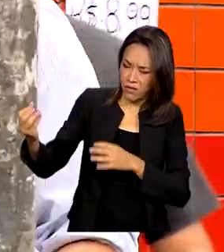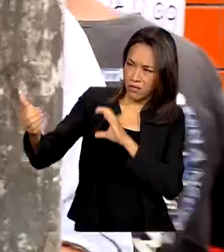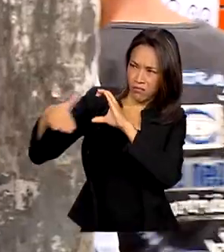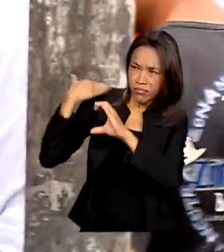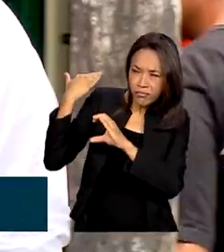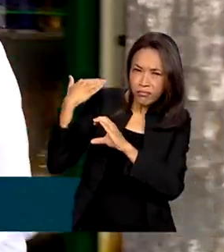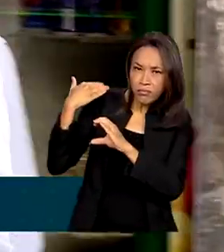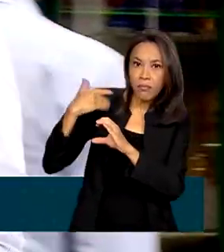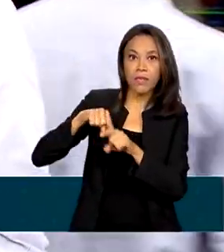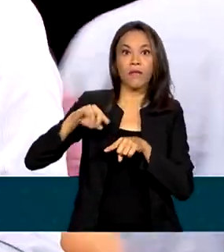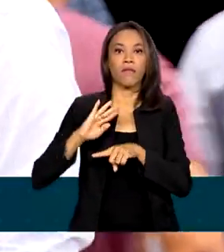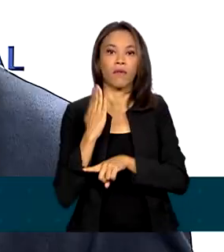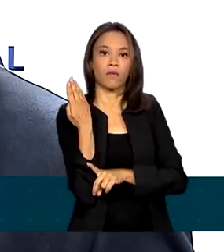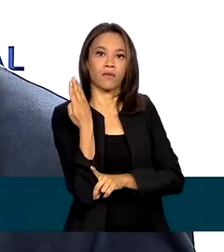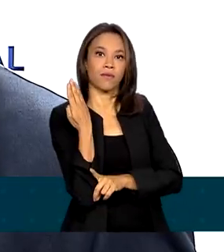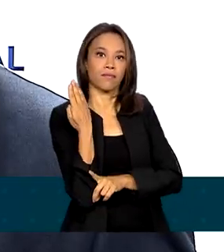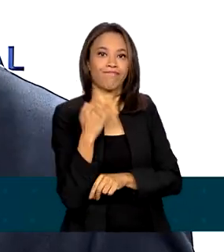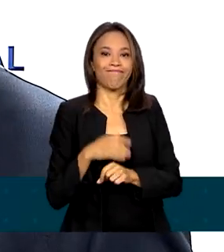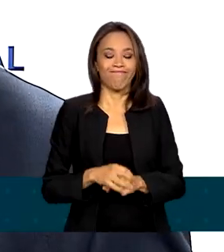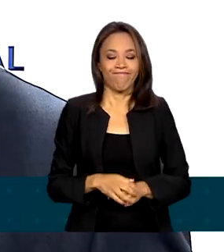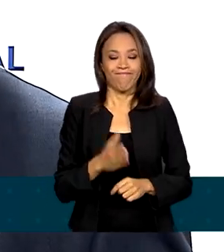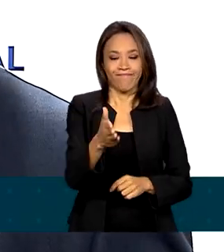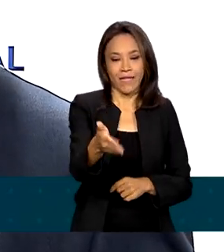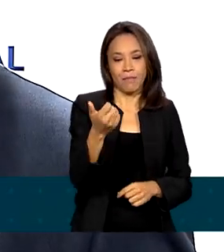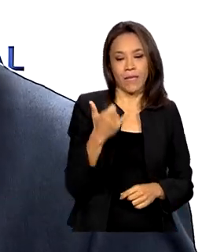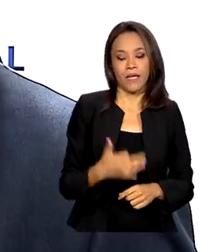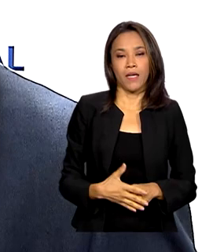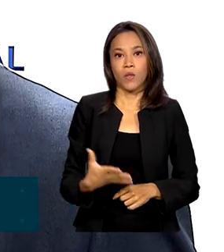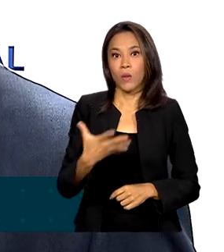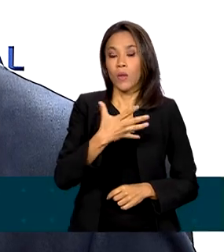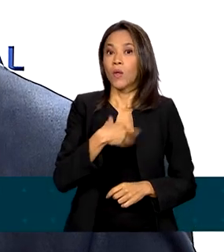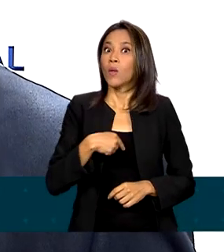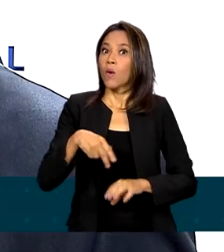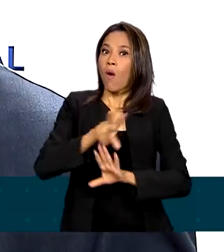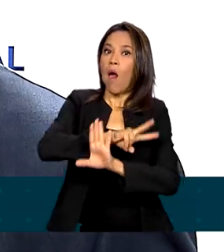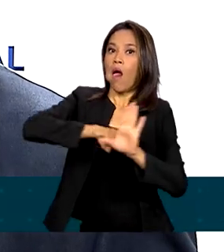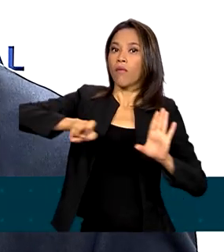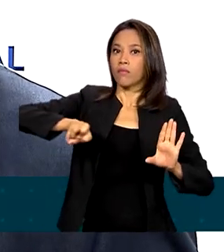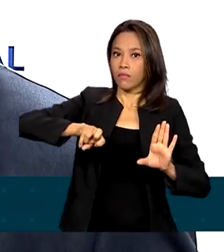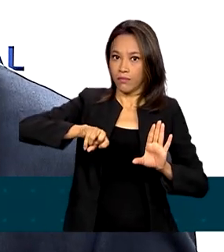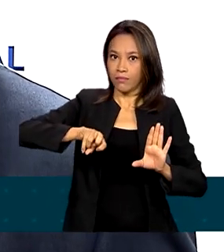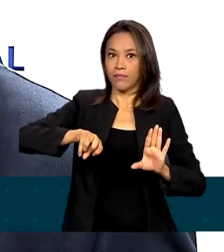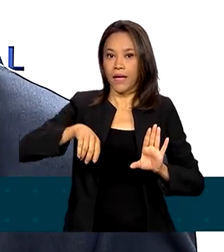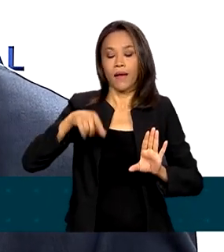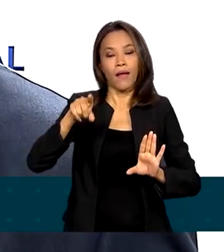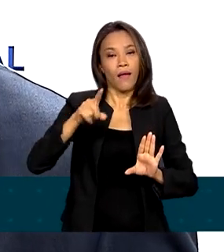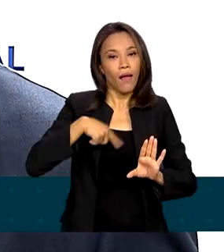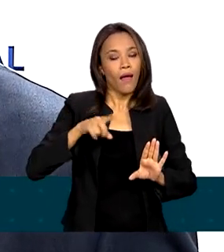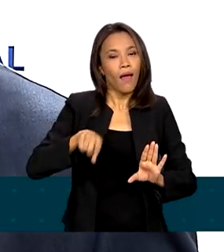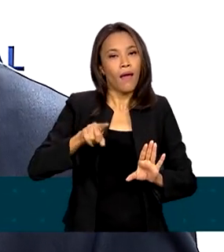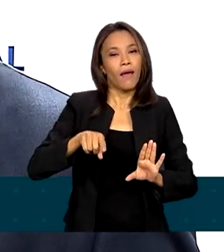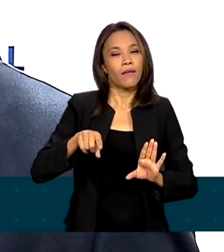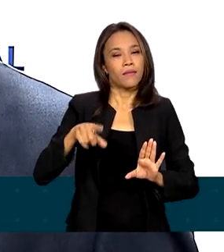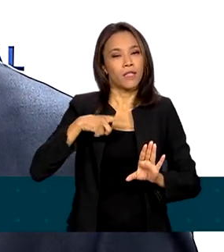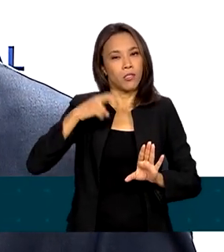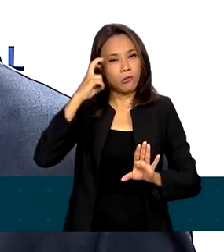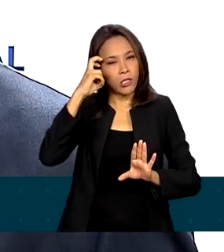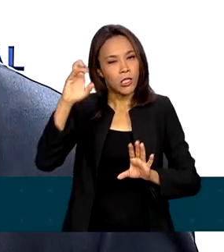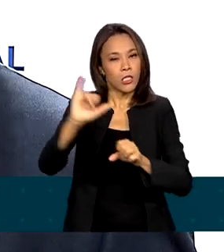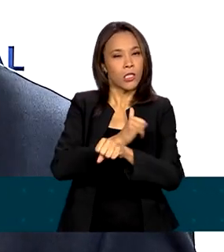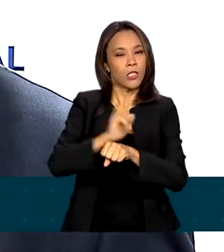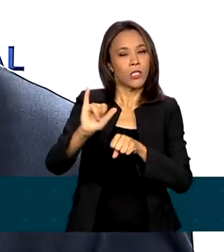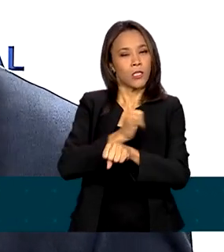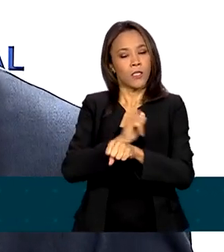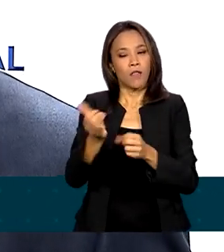que são falsas os golpes é um processo né que envolve engenharia social que vai